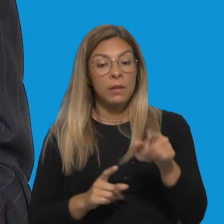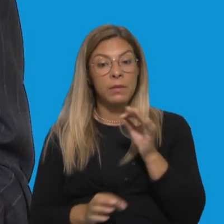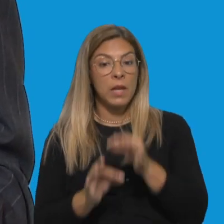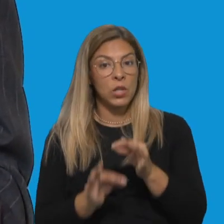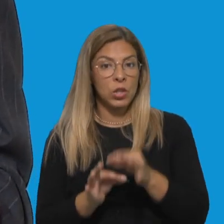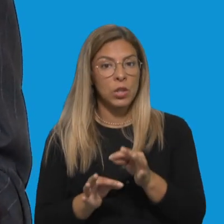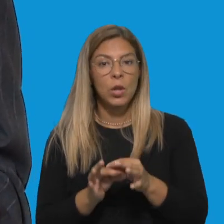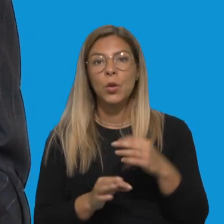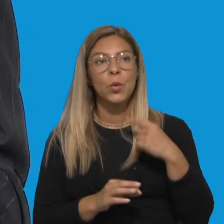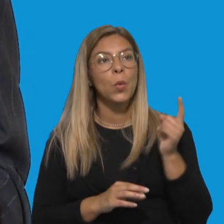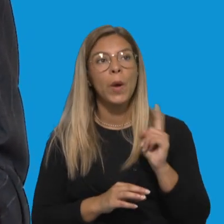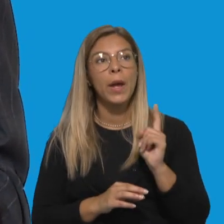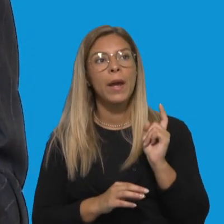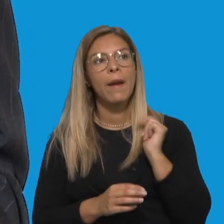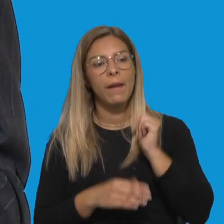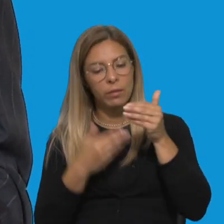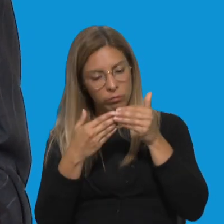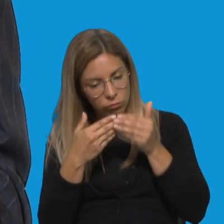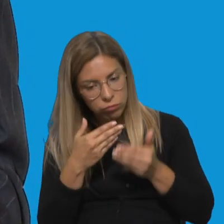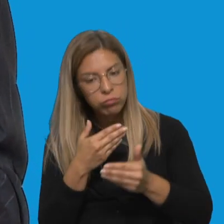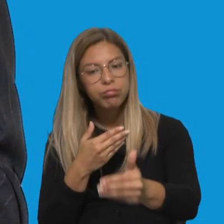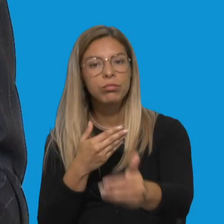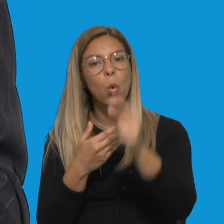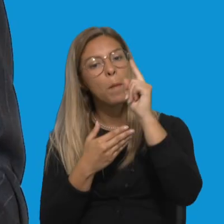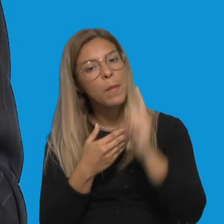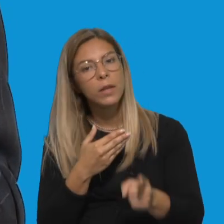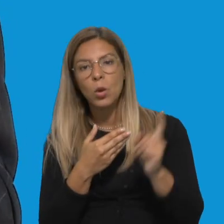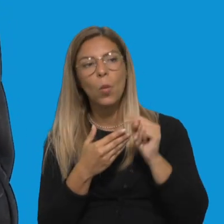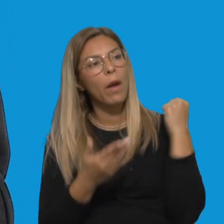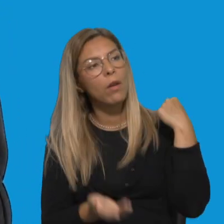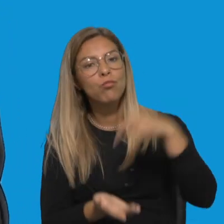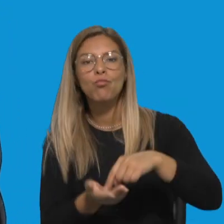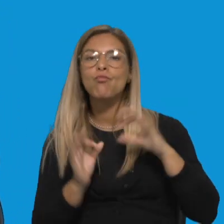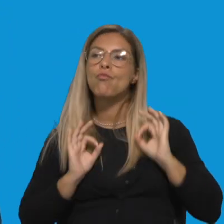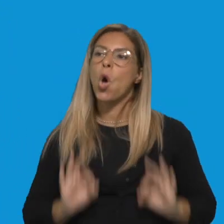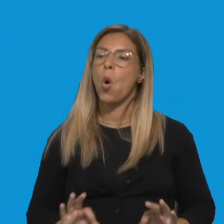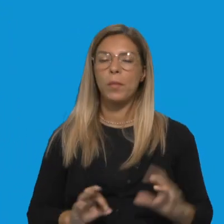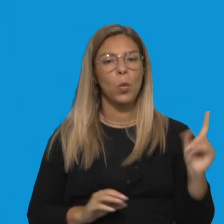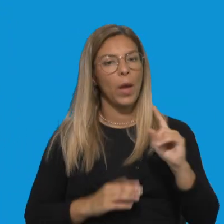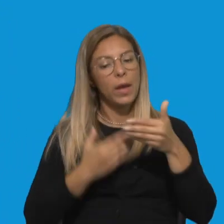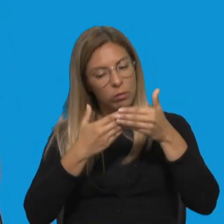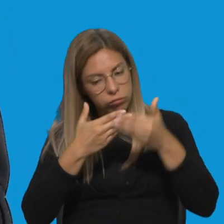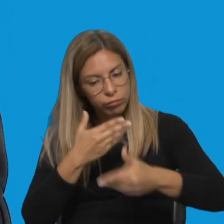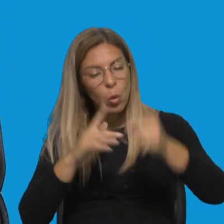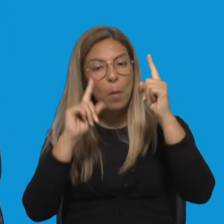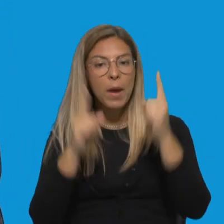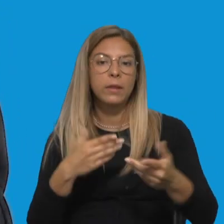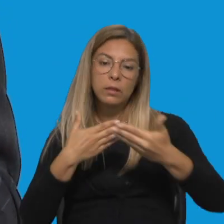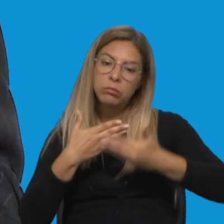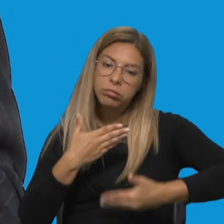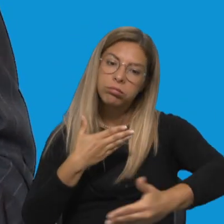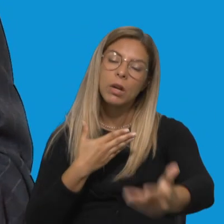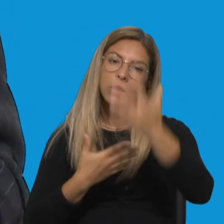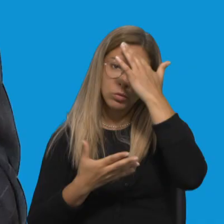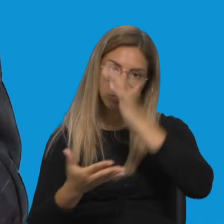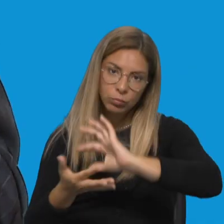de chegada, é um ponto de partida, é um início, é uma marca que dá um novo sentido